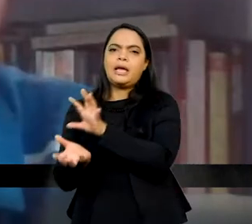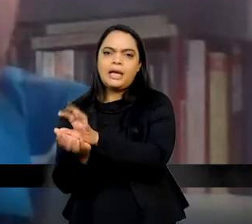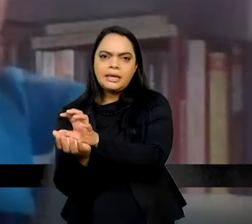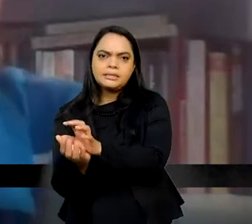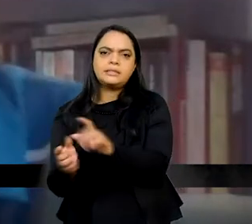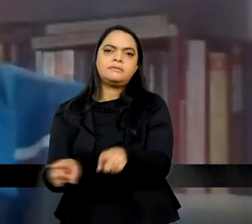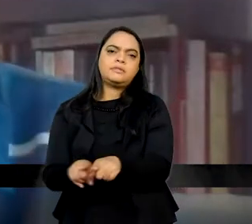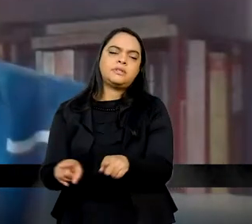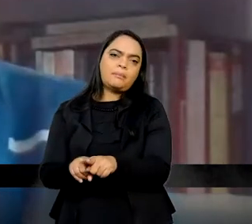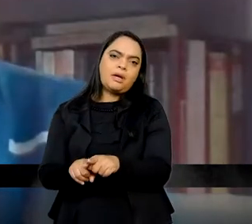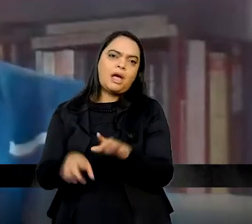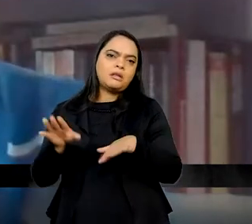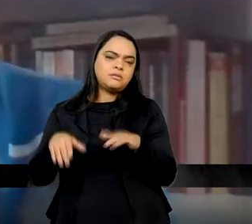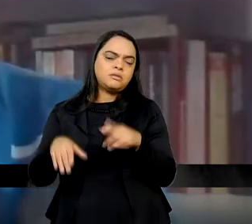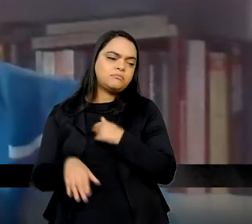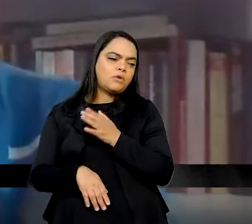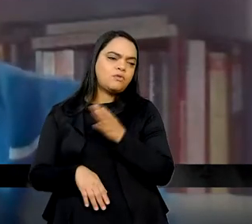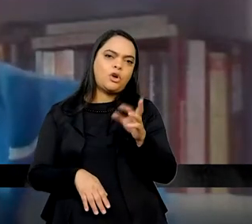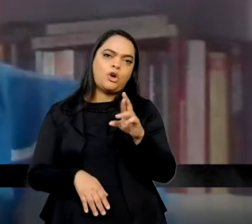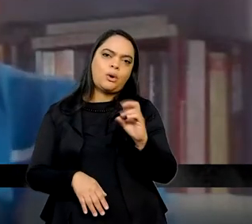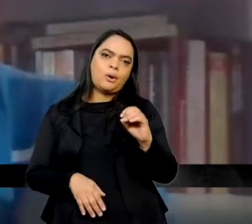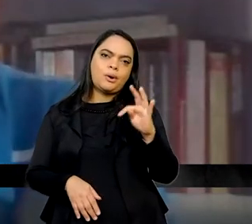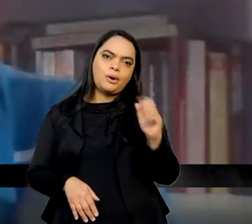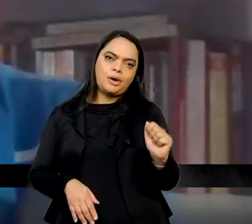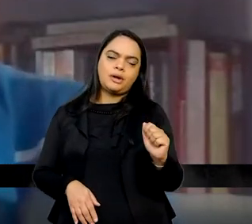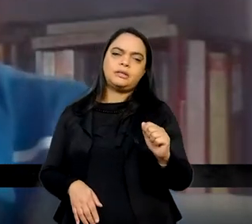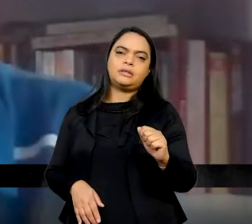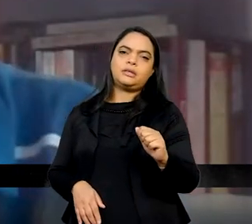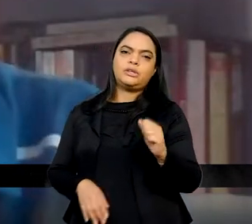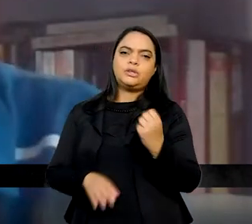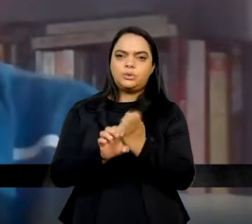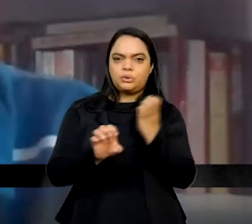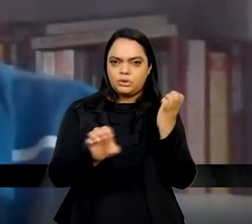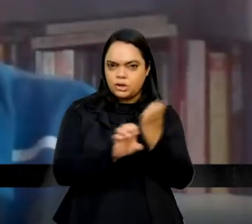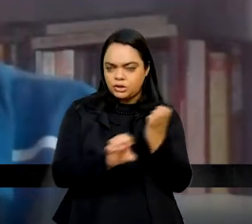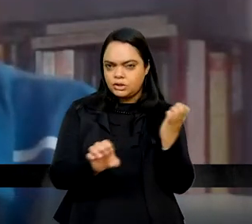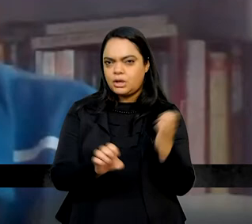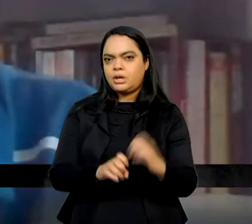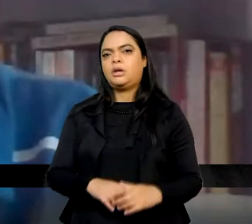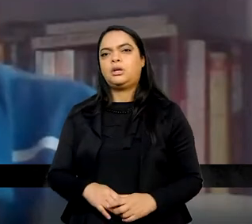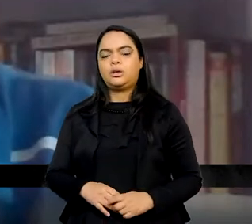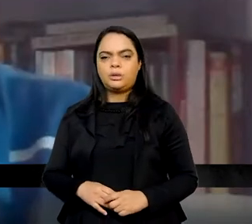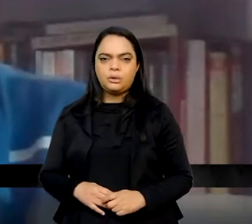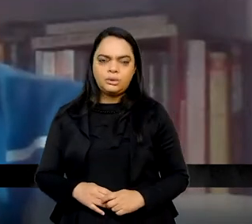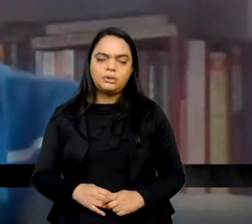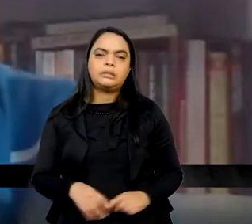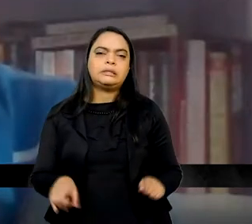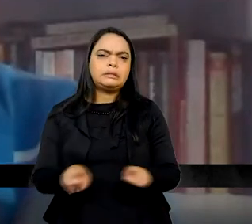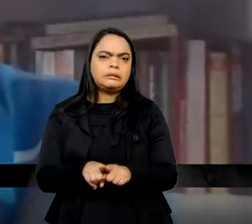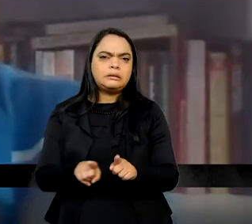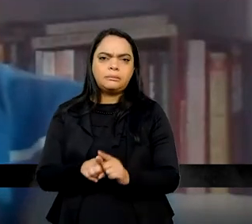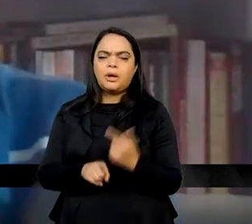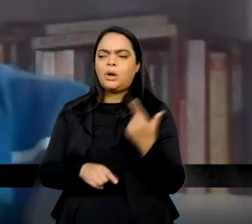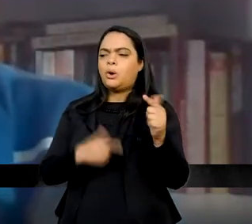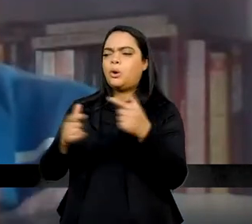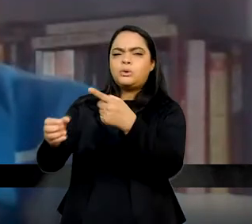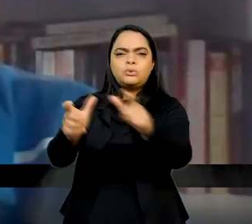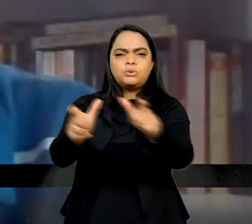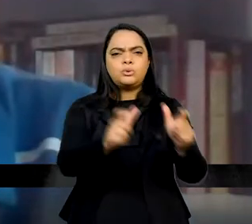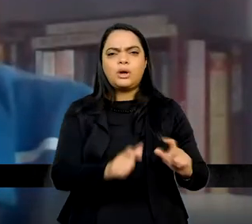uma rota dos engenhos, e depois também fazemos uma parte monumentos históricos em